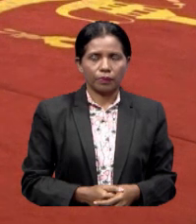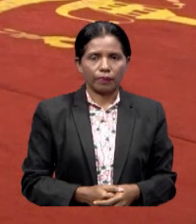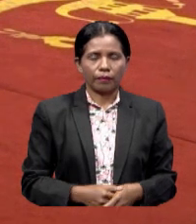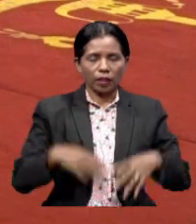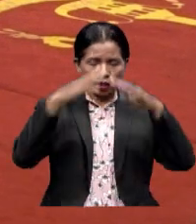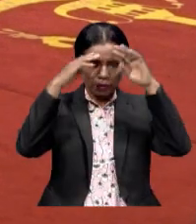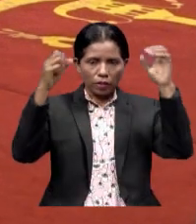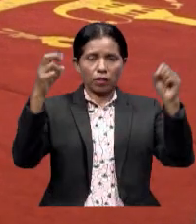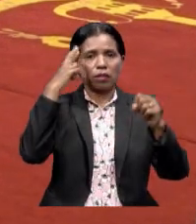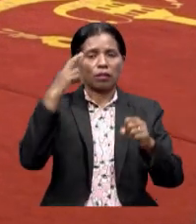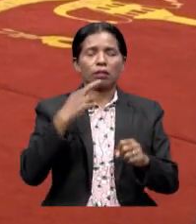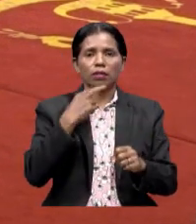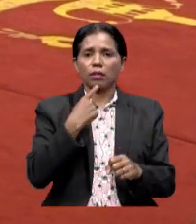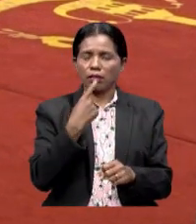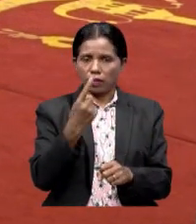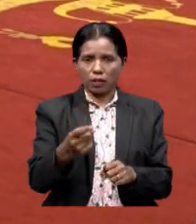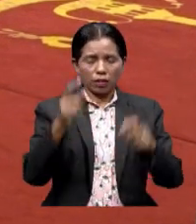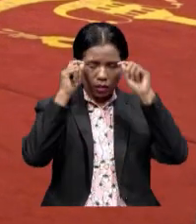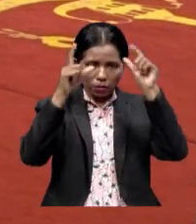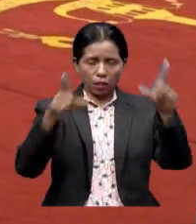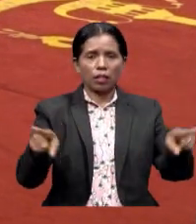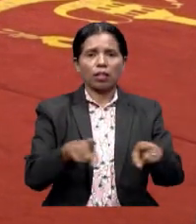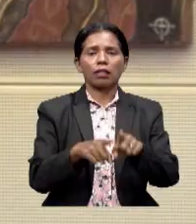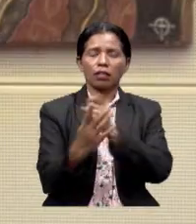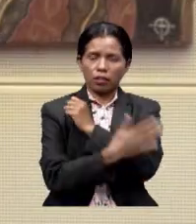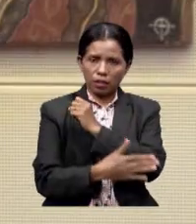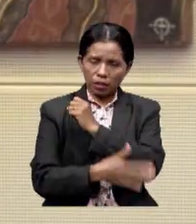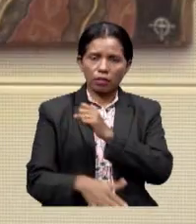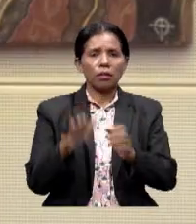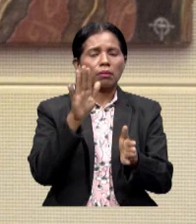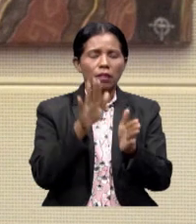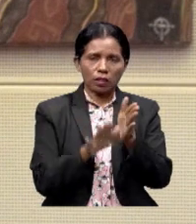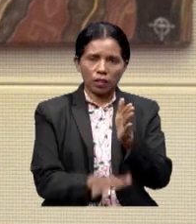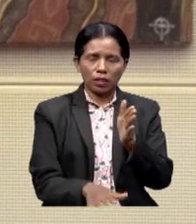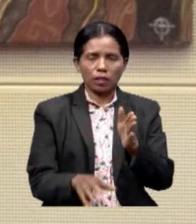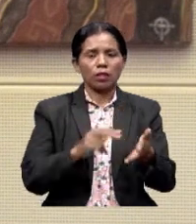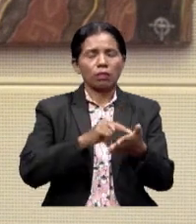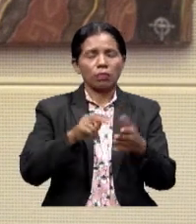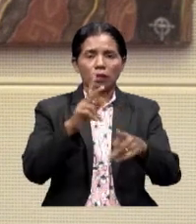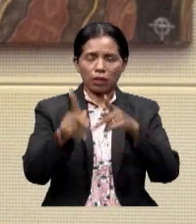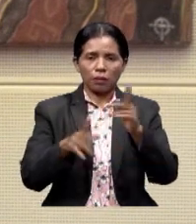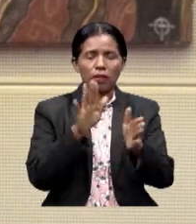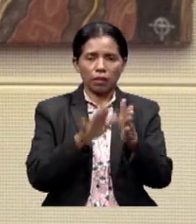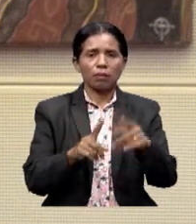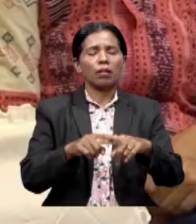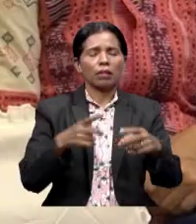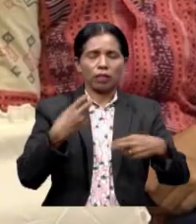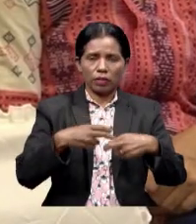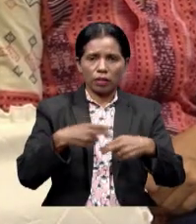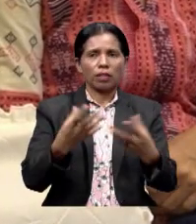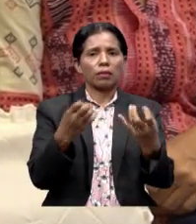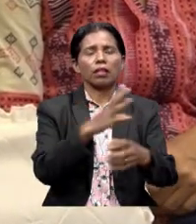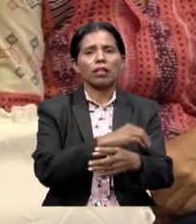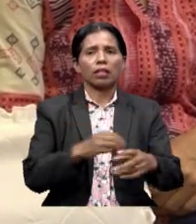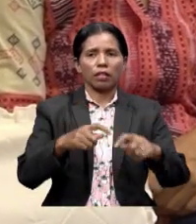Presidente da República José Ramos Horta atende Timor-Leste no Dernação, Nebekik, no número habitante Nebekik. Mas bem, a dificuldade Barak e setor